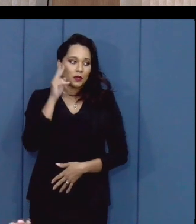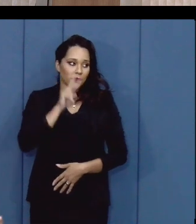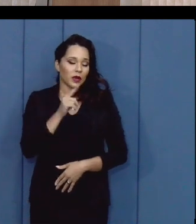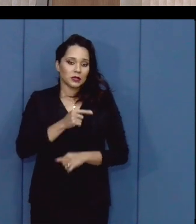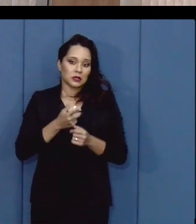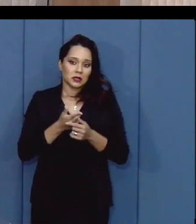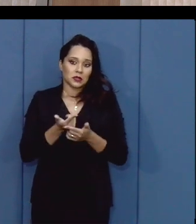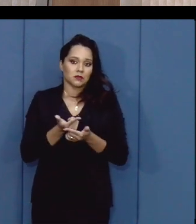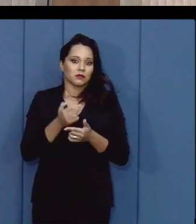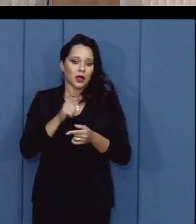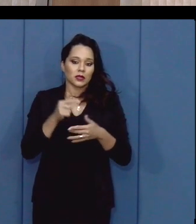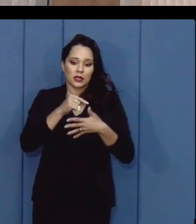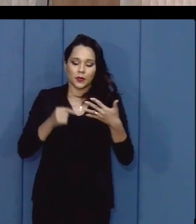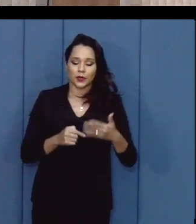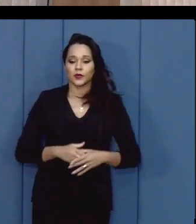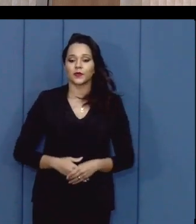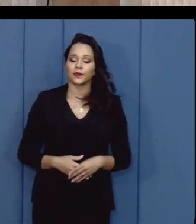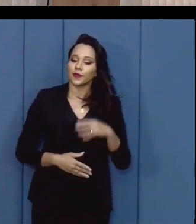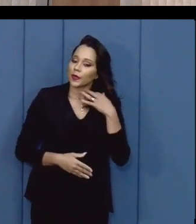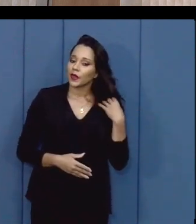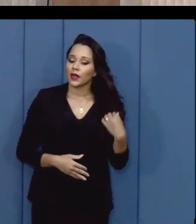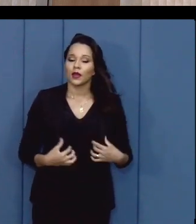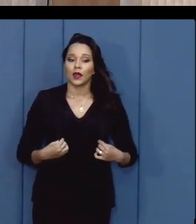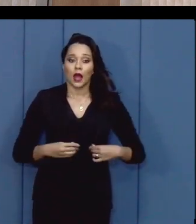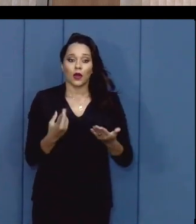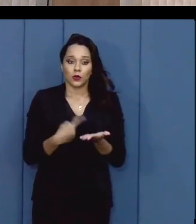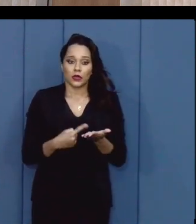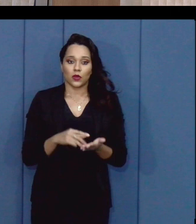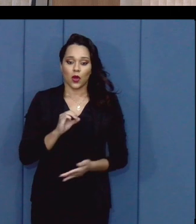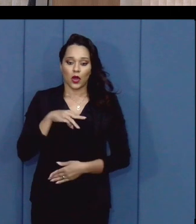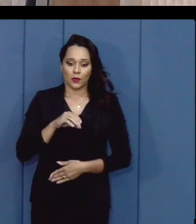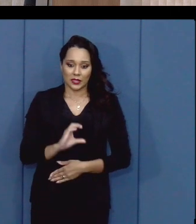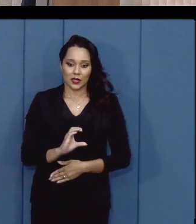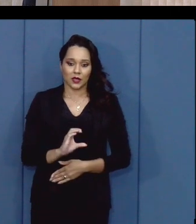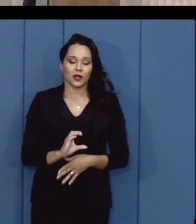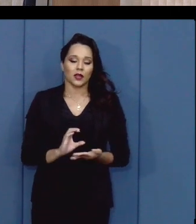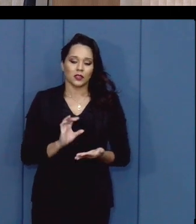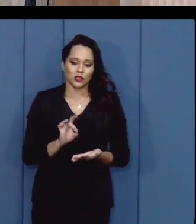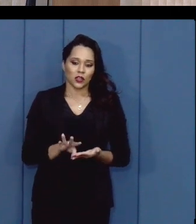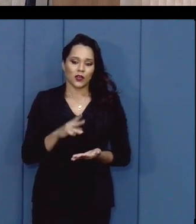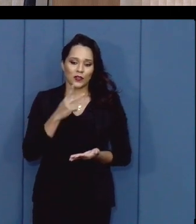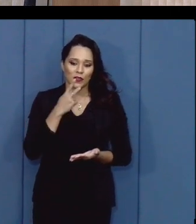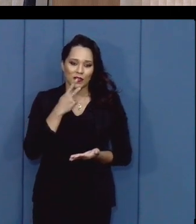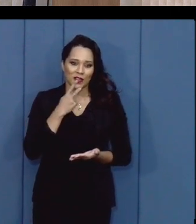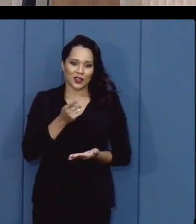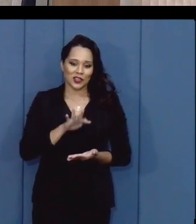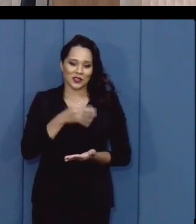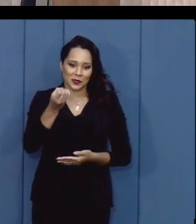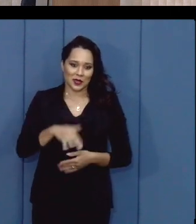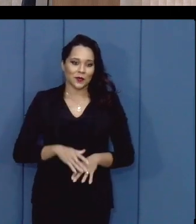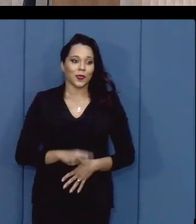consideração esses aspectos. A correlação com os acordos da OMC, apenas ratificando o que já foi dito, né,